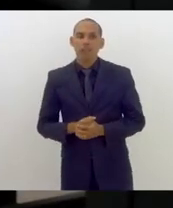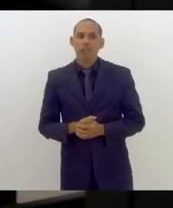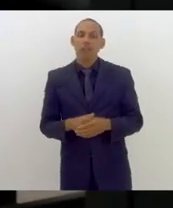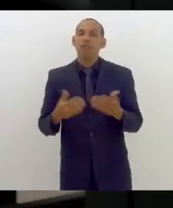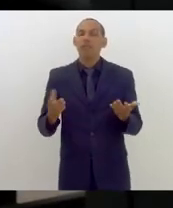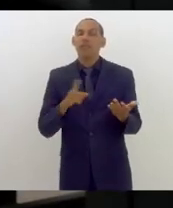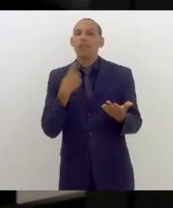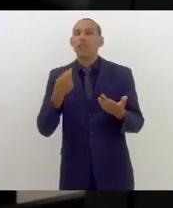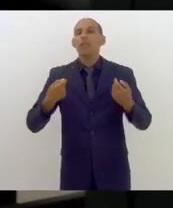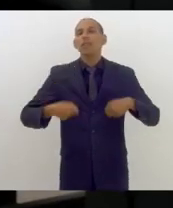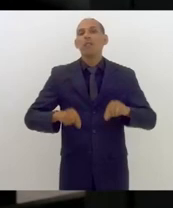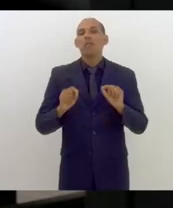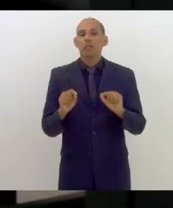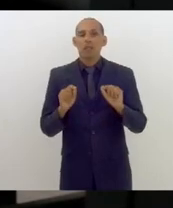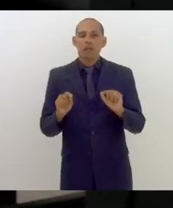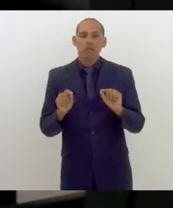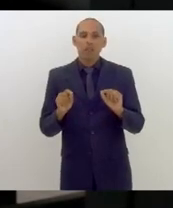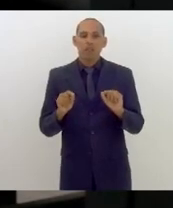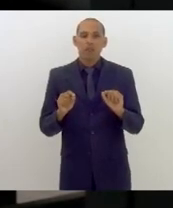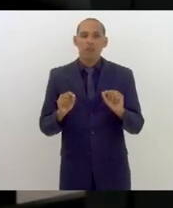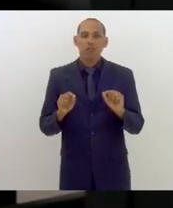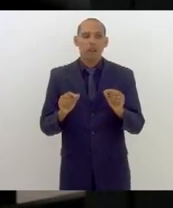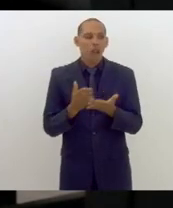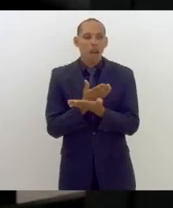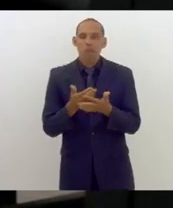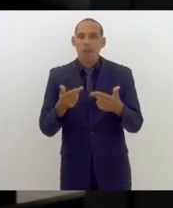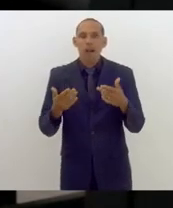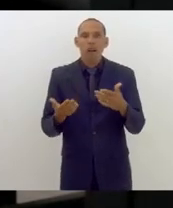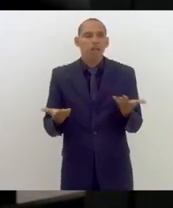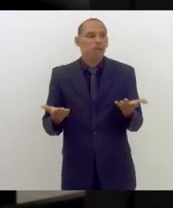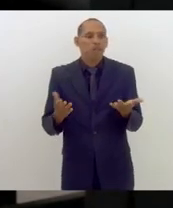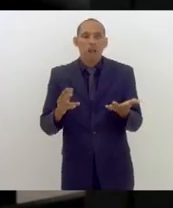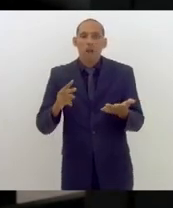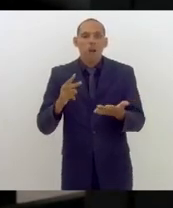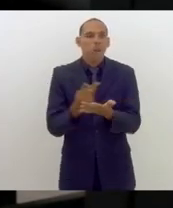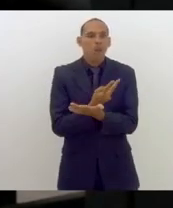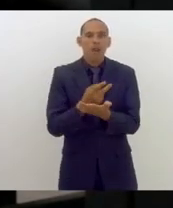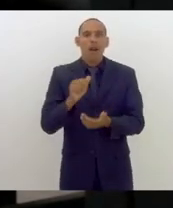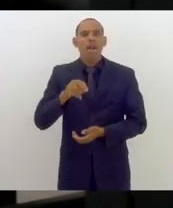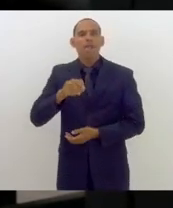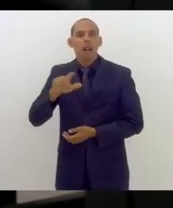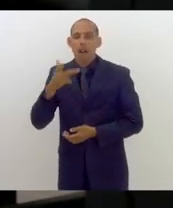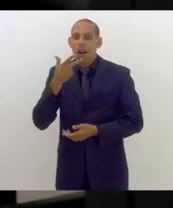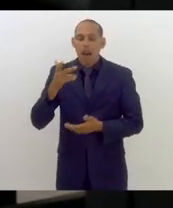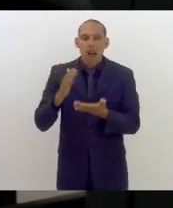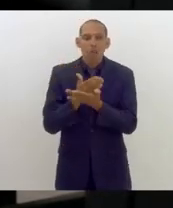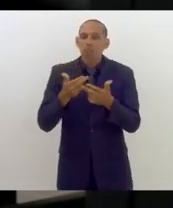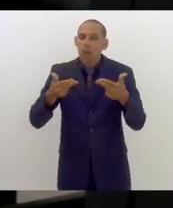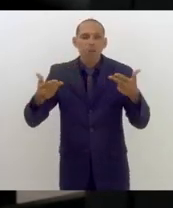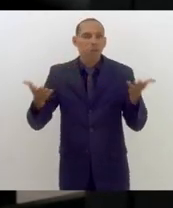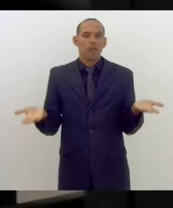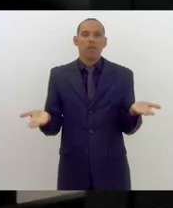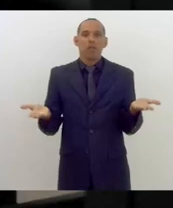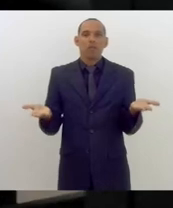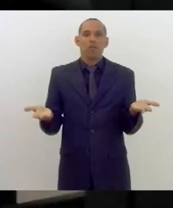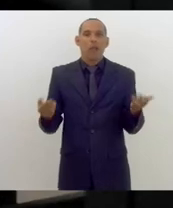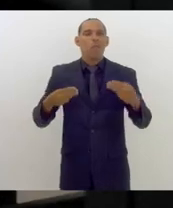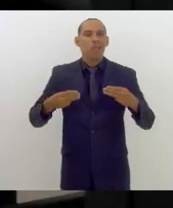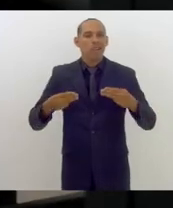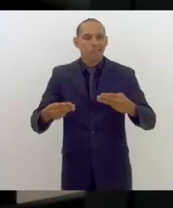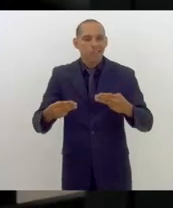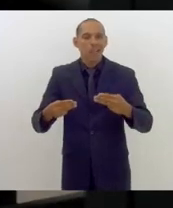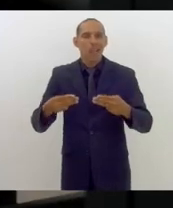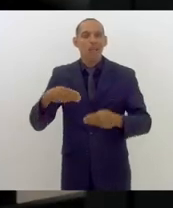precisa de alguma providência para que a anel se pronuncie de maneira derradeira o ministério de Minas e energia